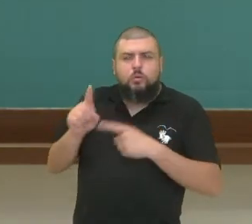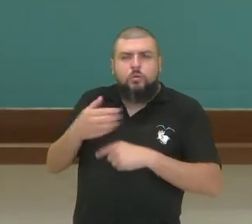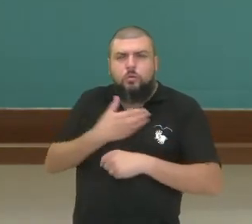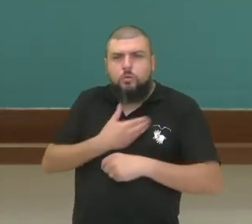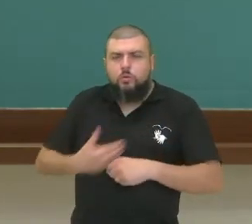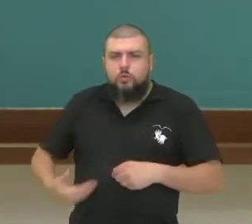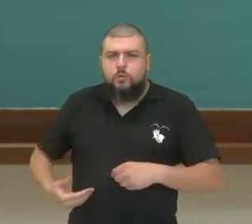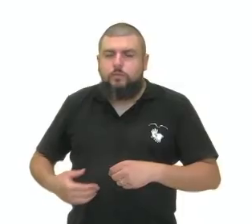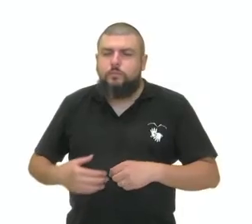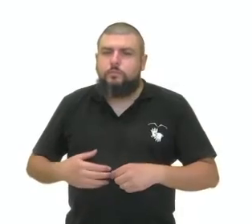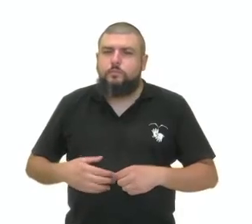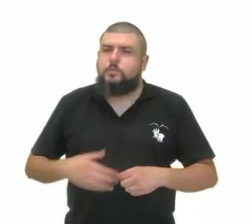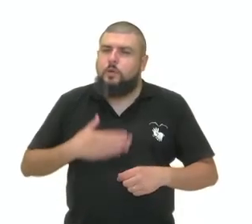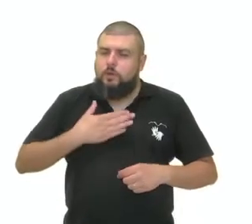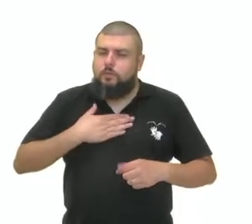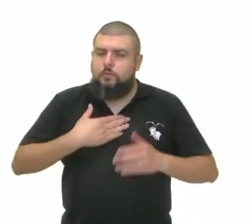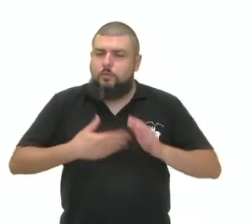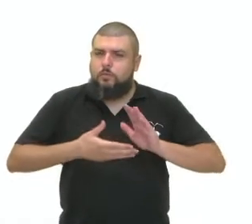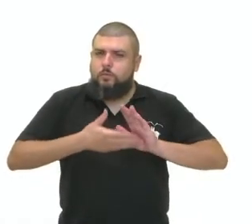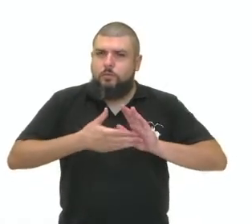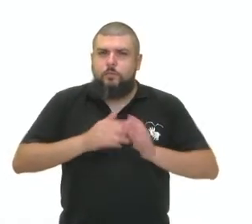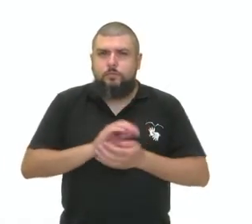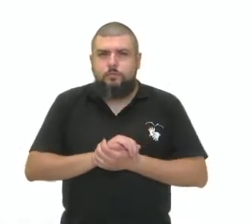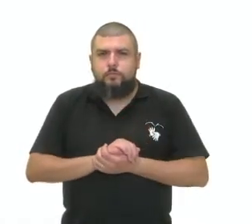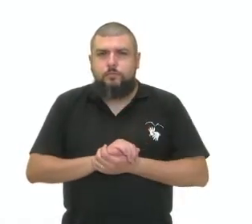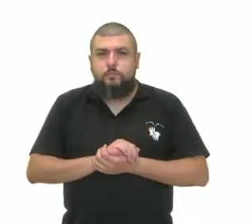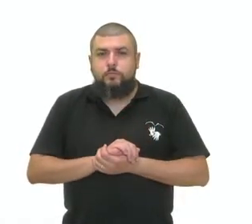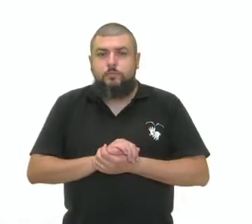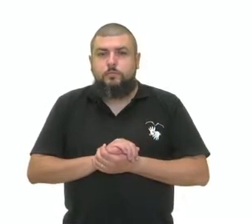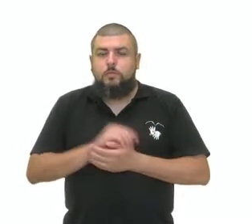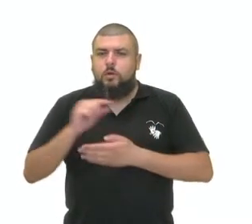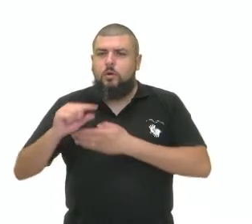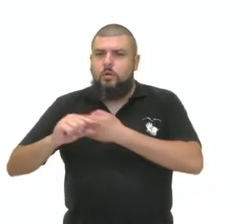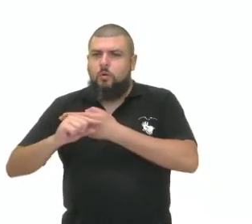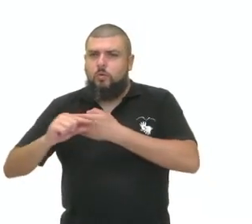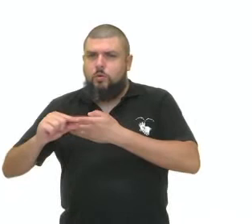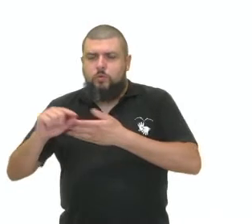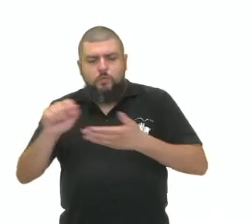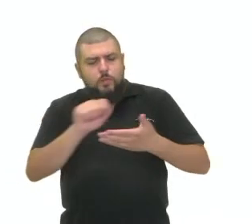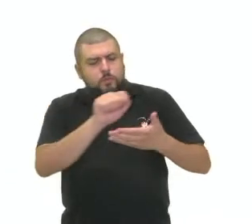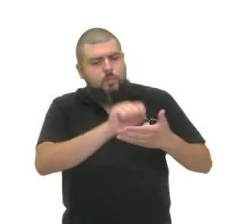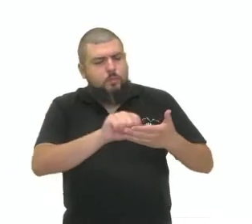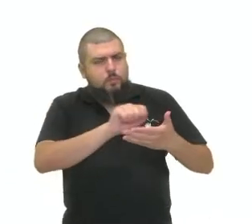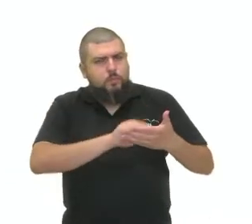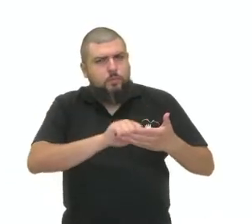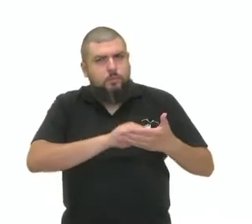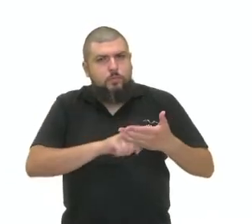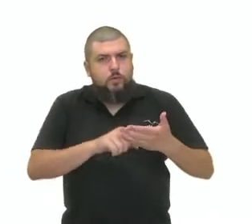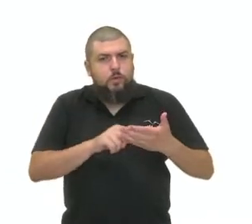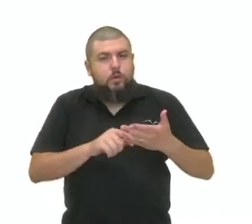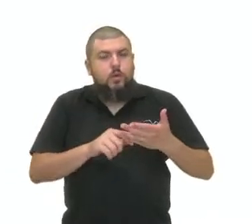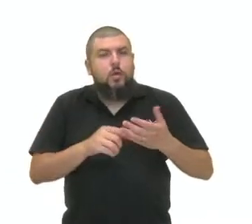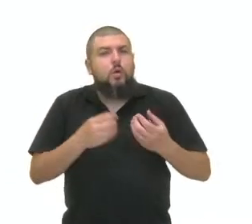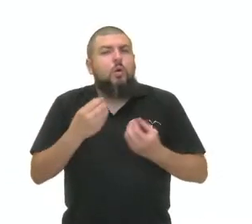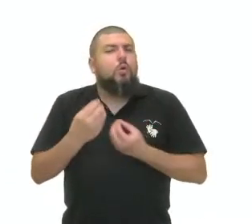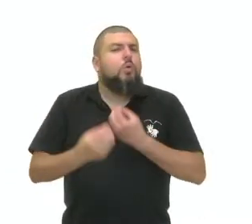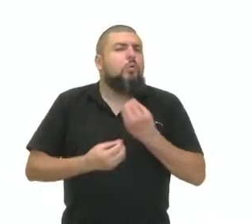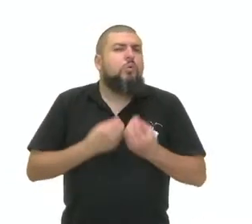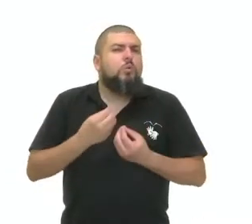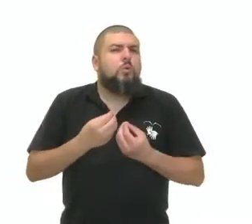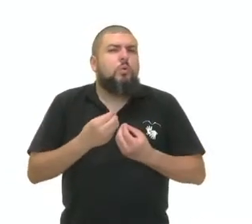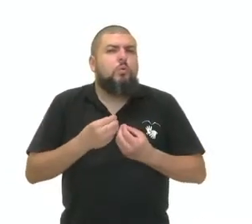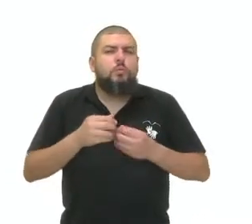sugestão de resposta está aqui. O artista descreve como ocorre uma manifestação pacífica, um protesto pacífico,